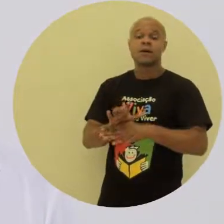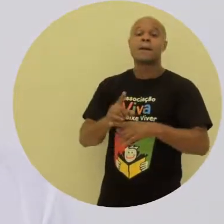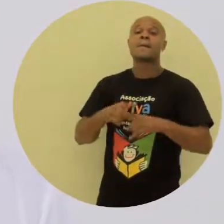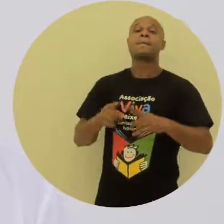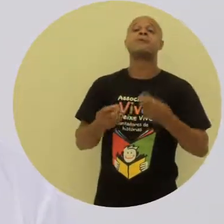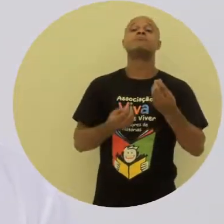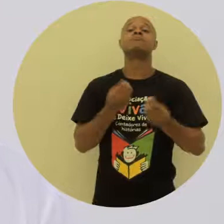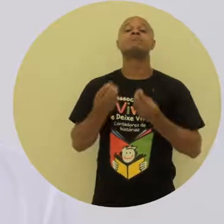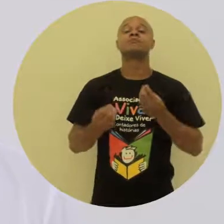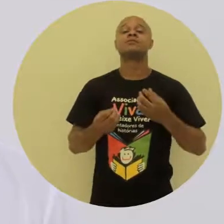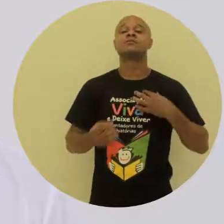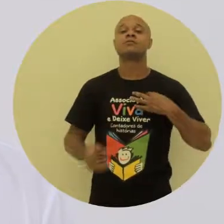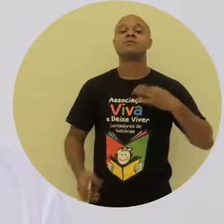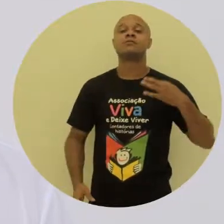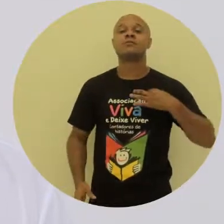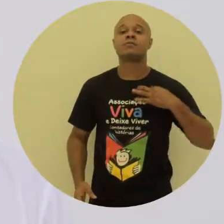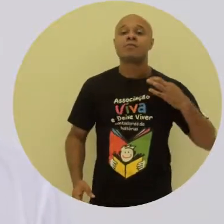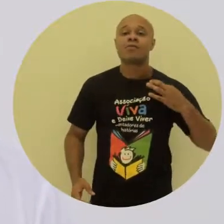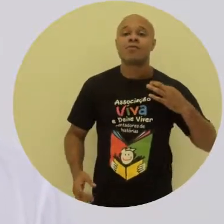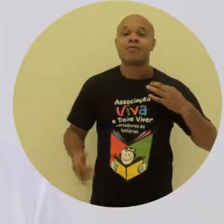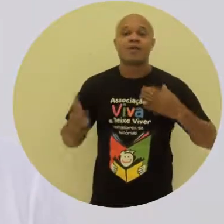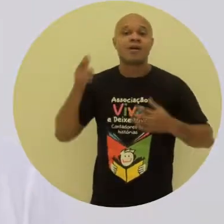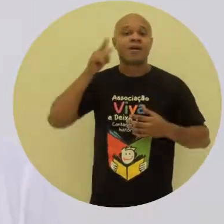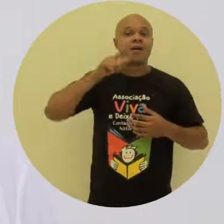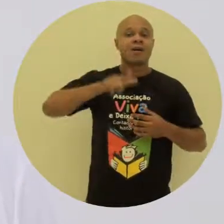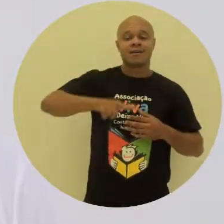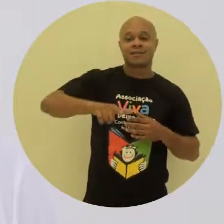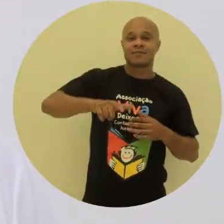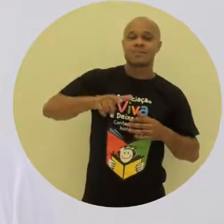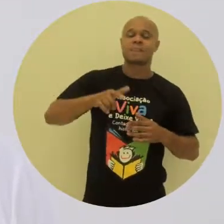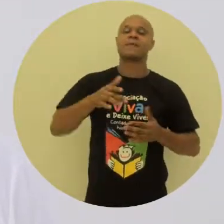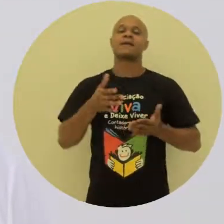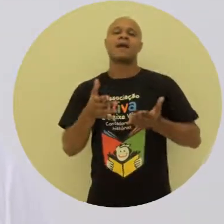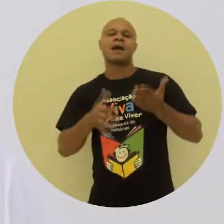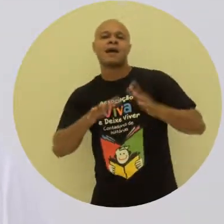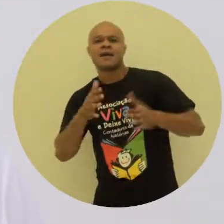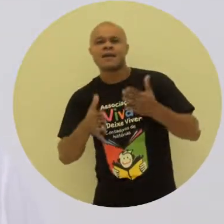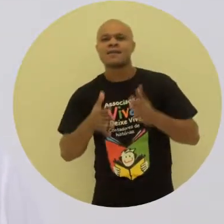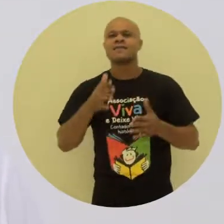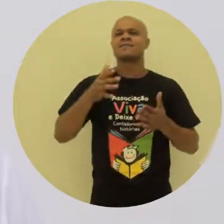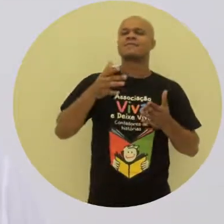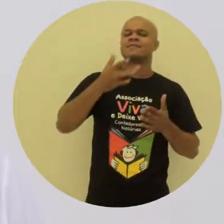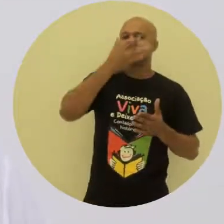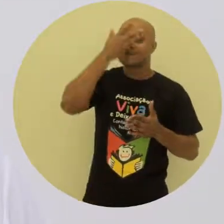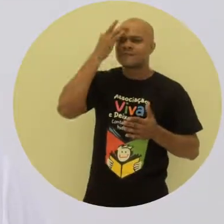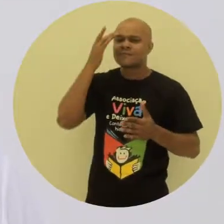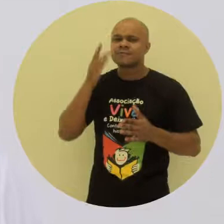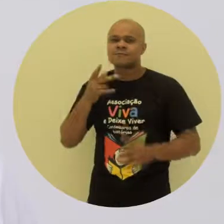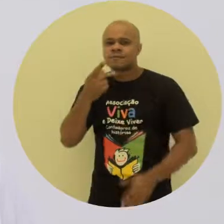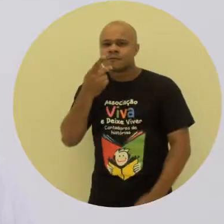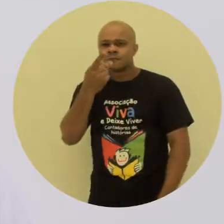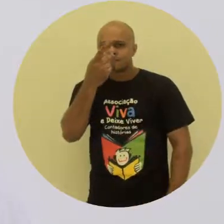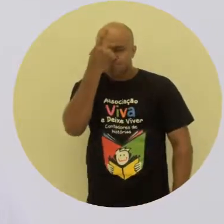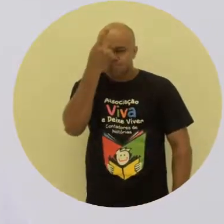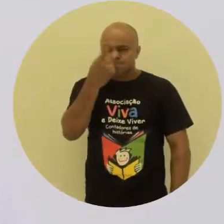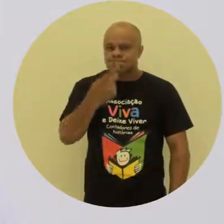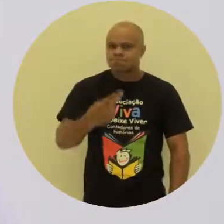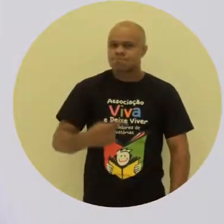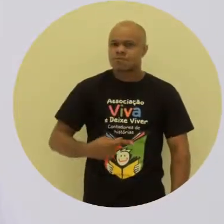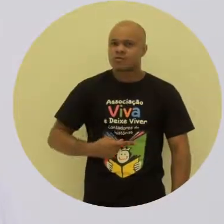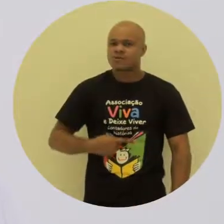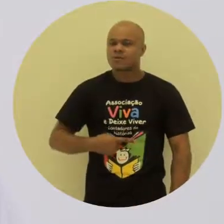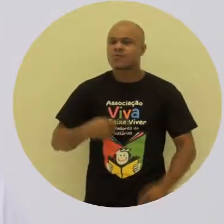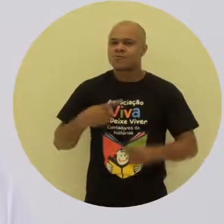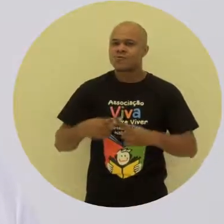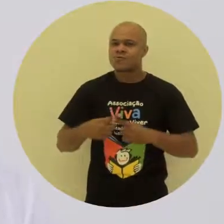que o voluntário ganha com isso? Eu diria que o voluntário, muitas vezes, ele é uma pessoa até um pouco mais egoísta, porque ela vai